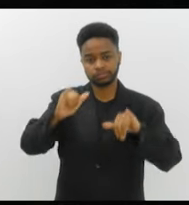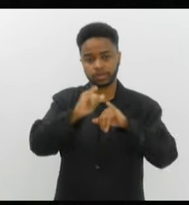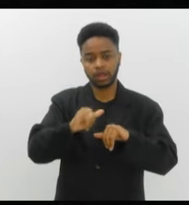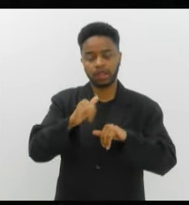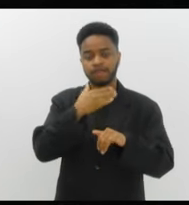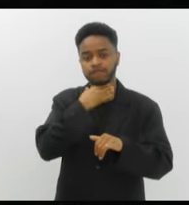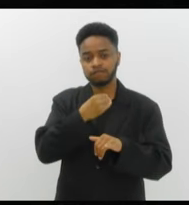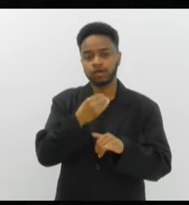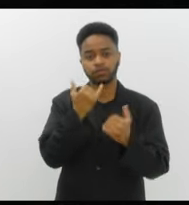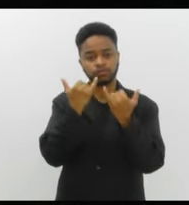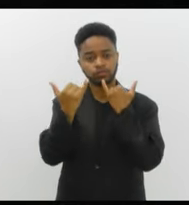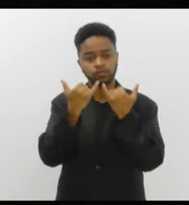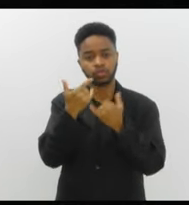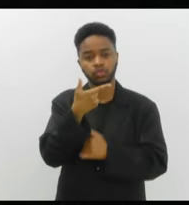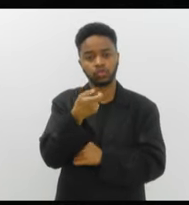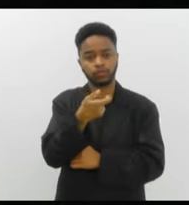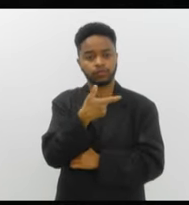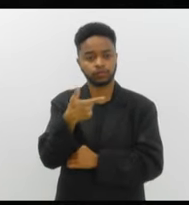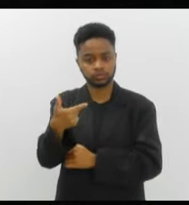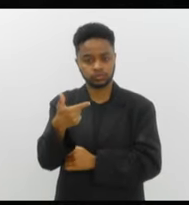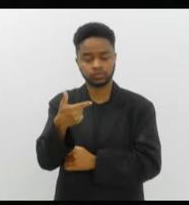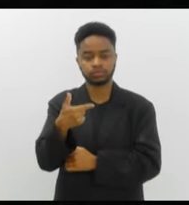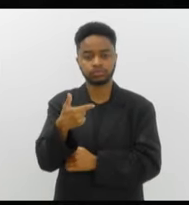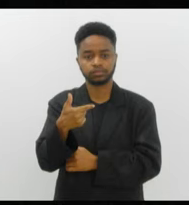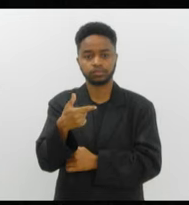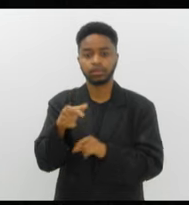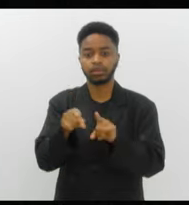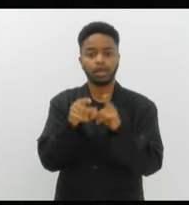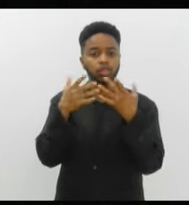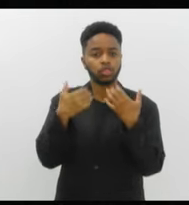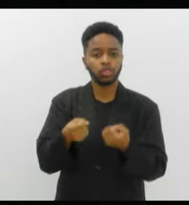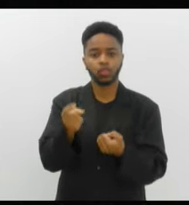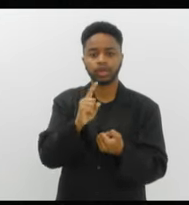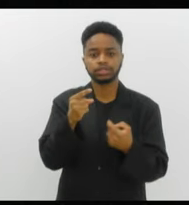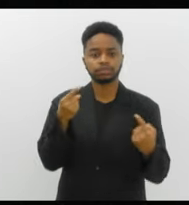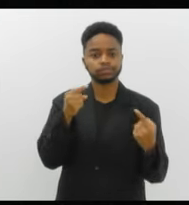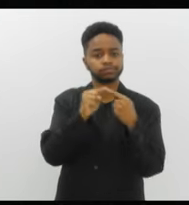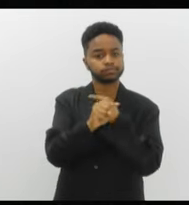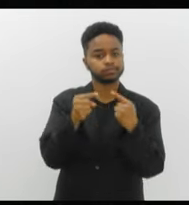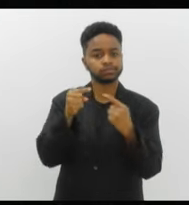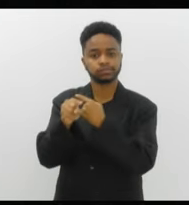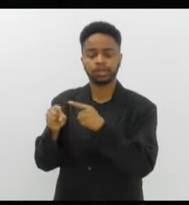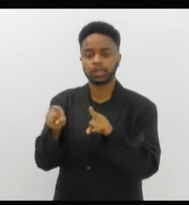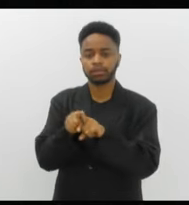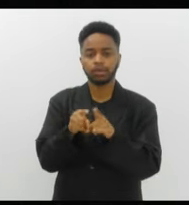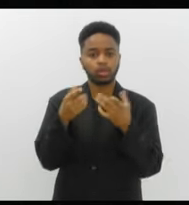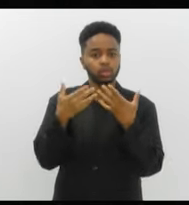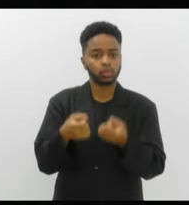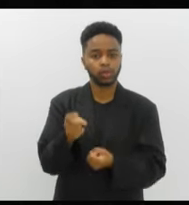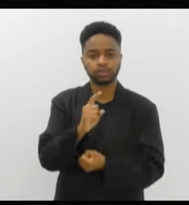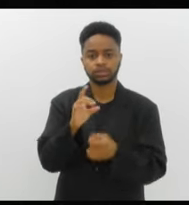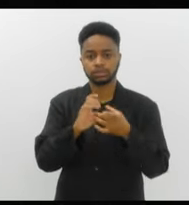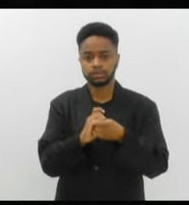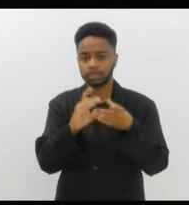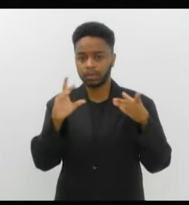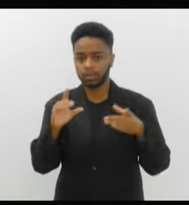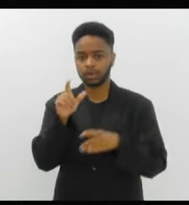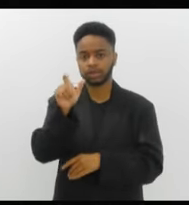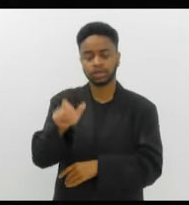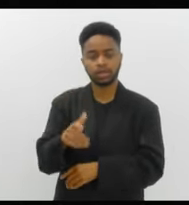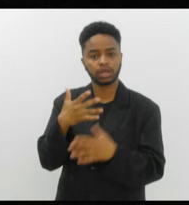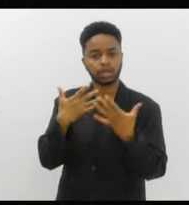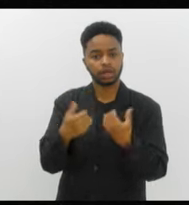processo eleitoral de 2022, daquele que não aceita o contraditório, daquele que não aceita a democracia, daquele